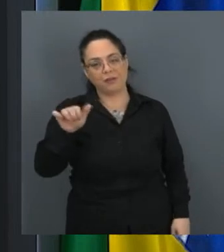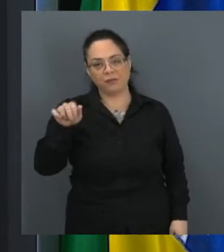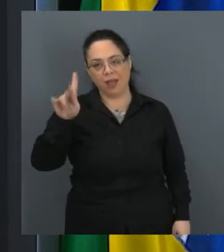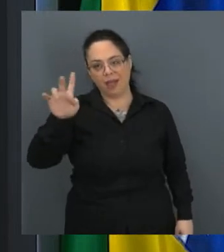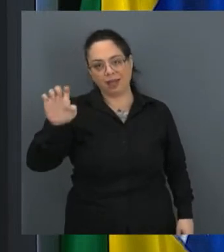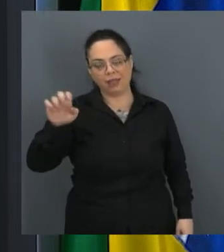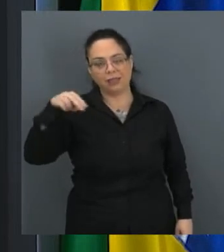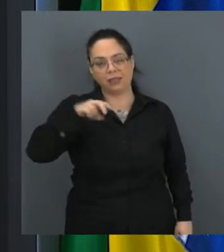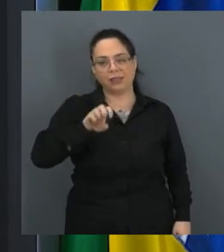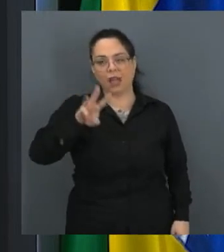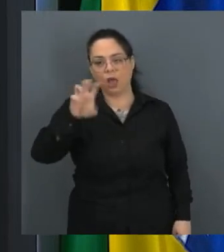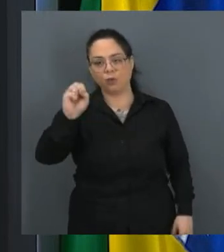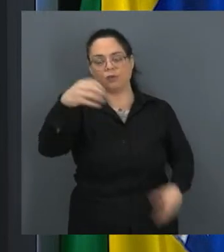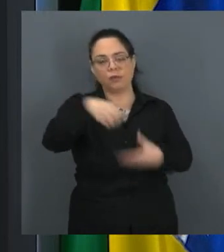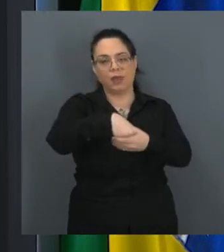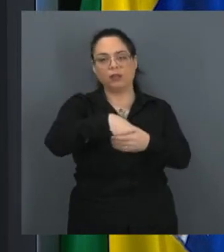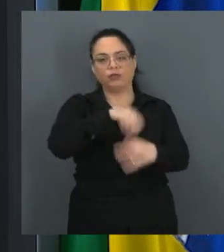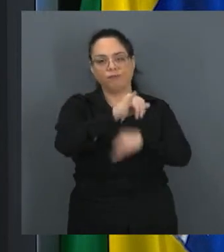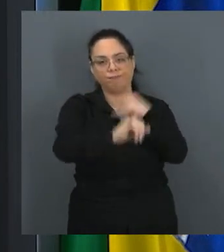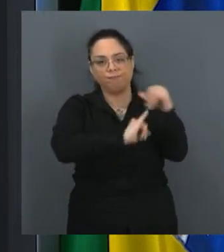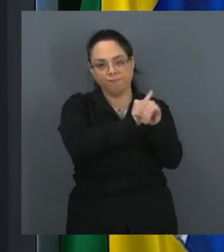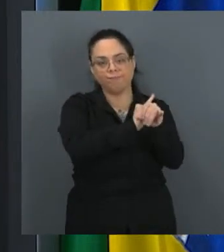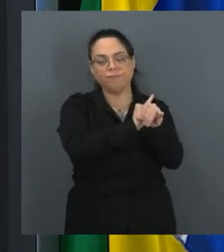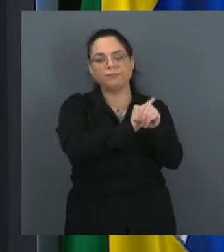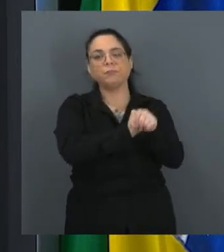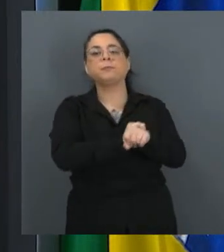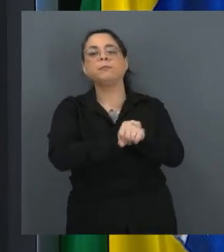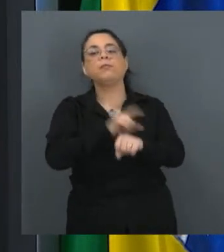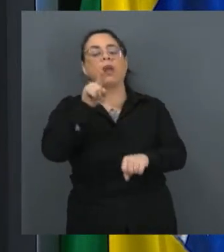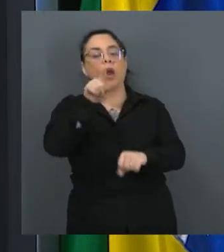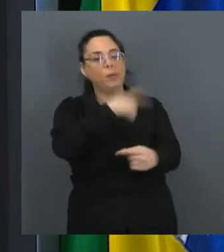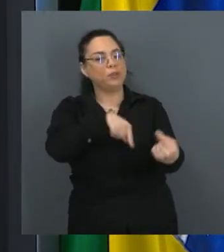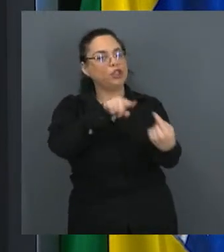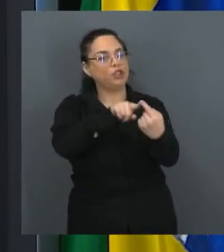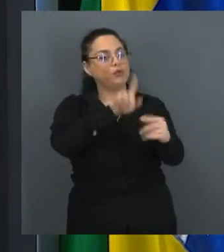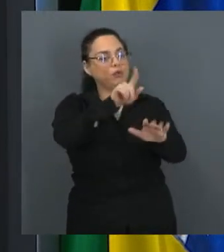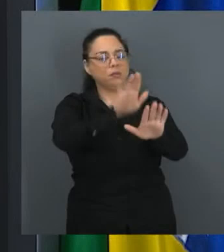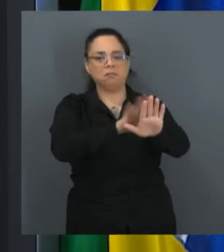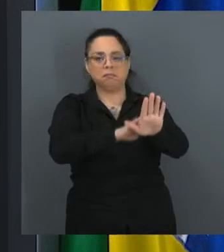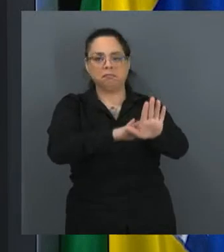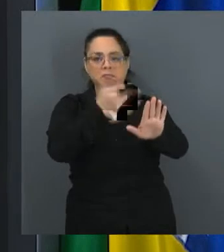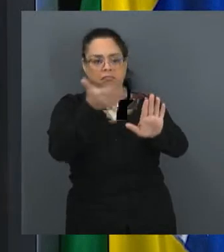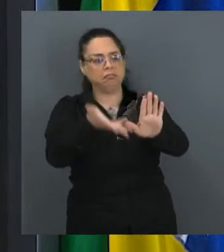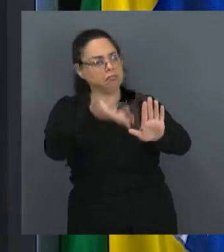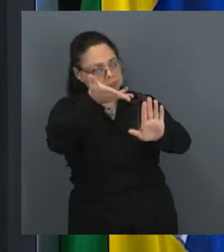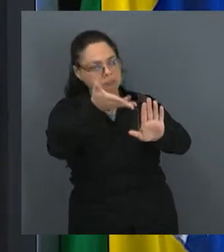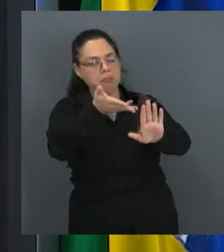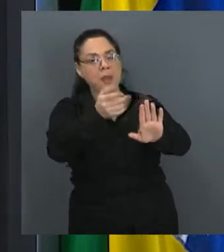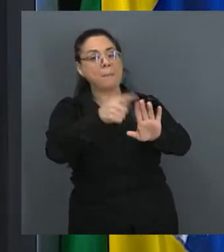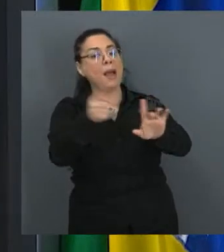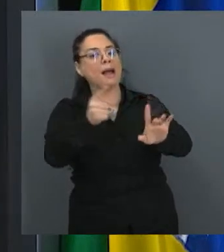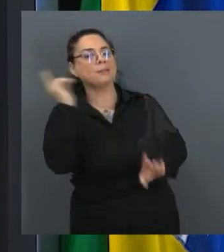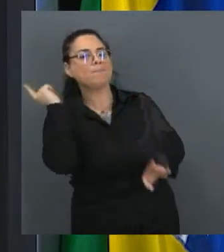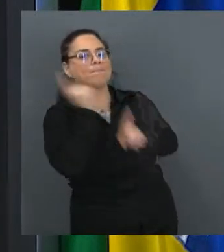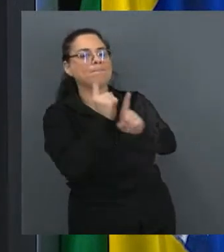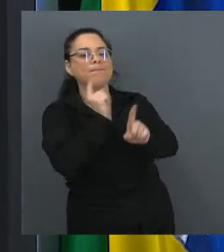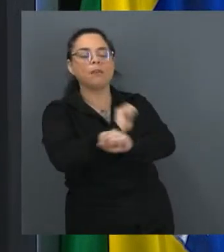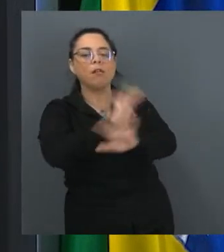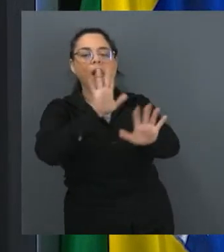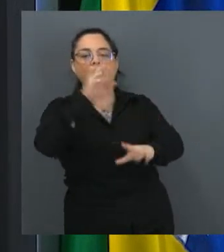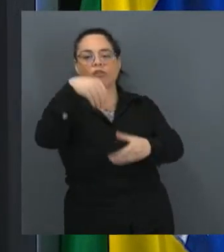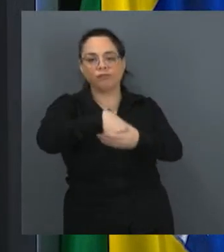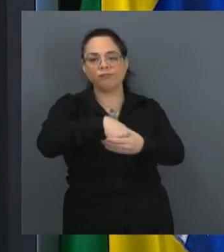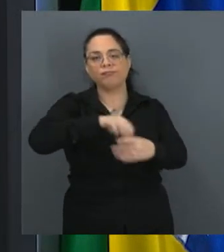plataformas digitais. Por trás desse objetivo pomposo e aparentemente inofensivo, foi revelado explicitamente na